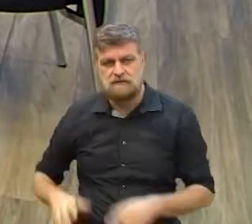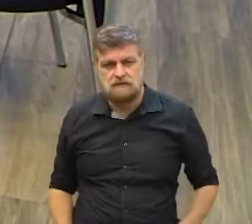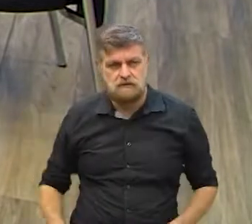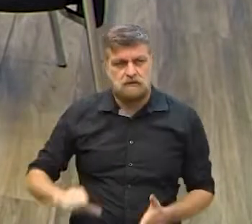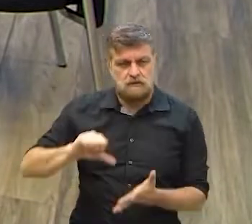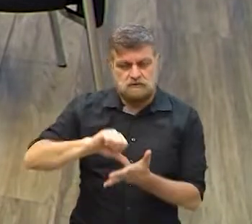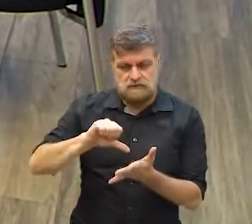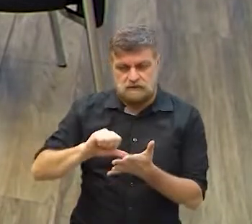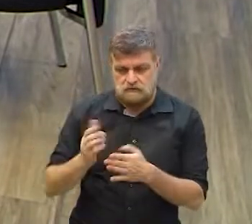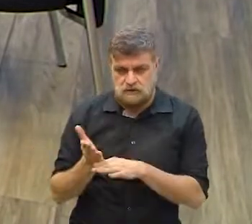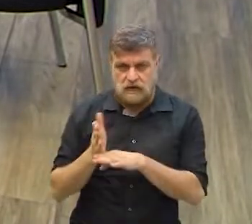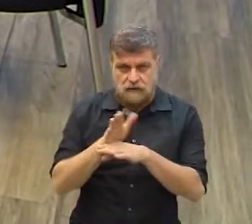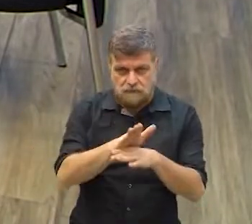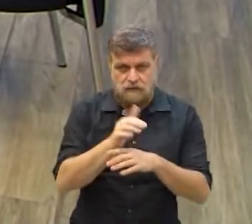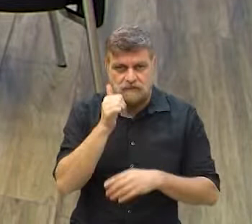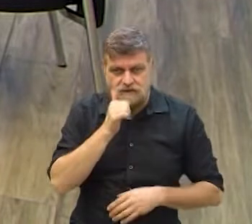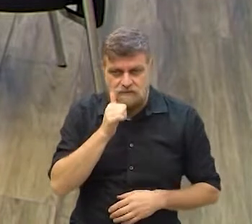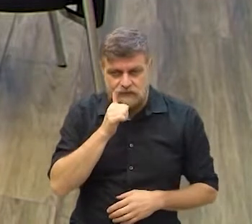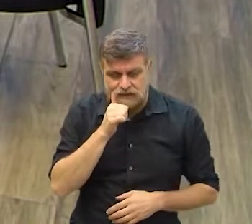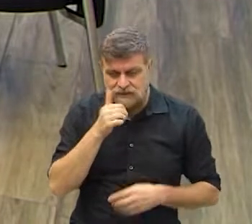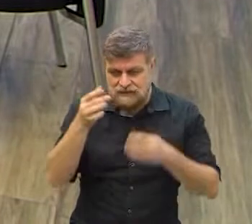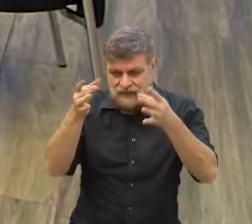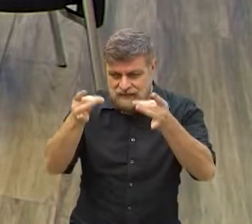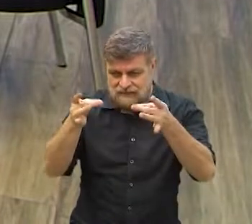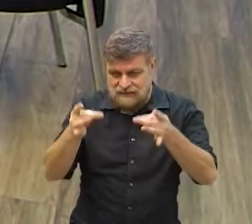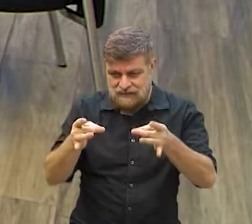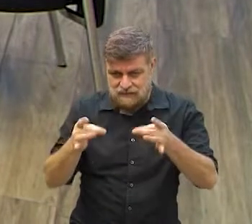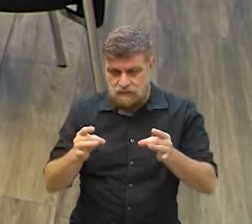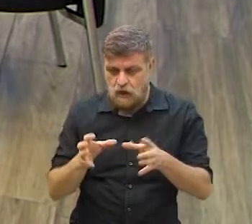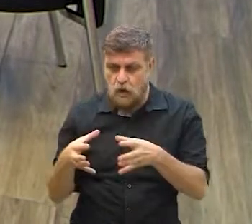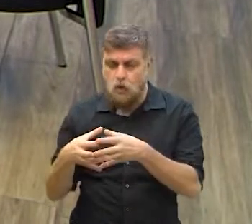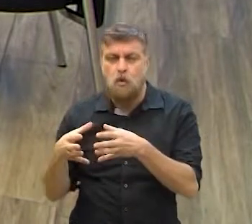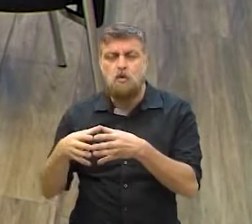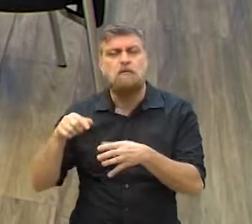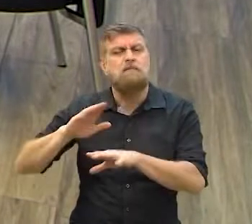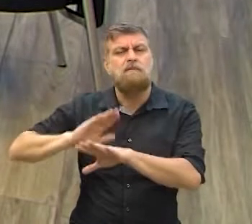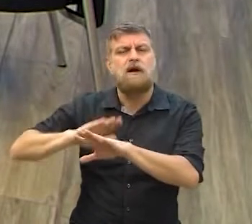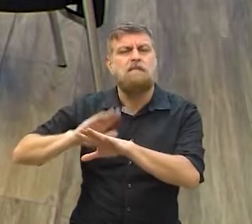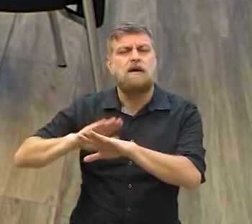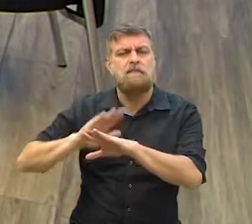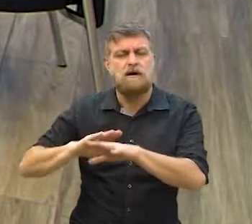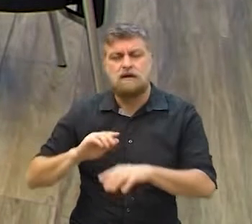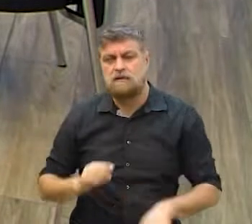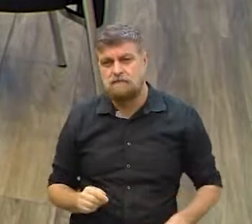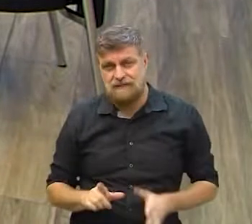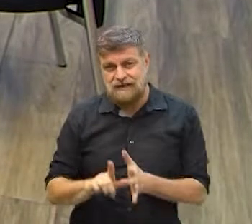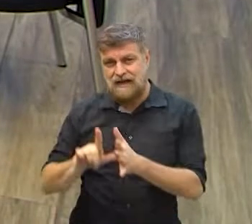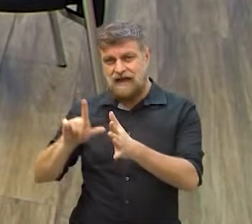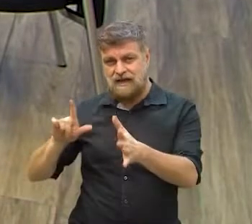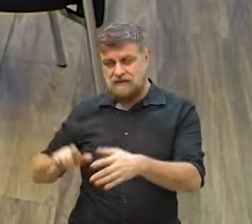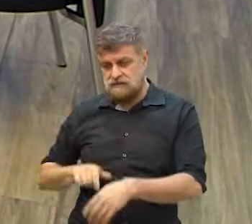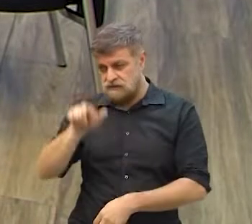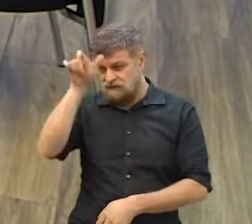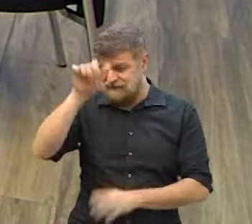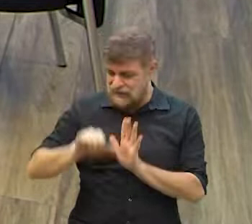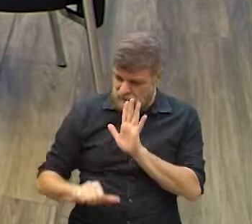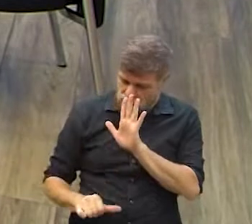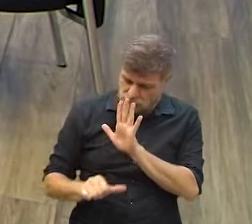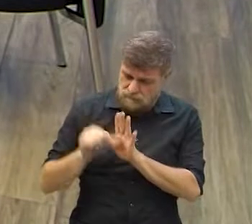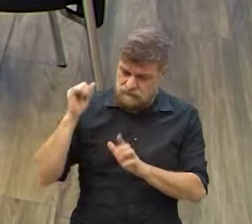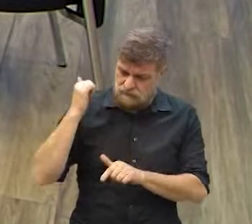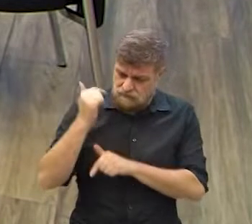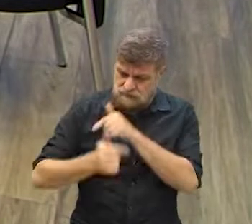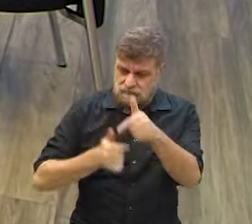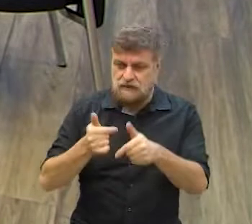do SERAV. Daqui a pouco eu vou pedir, inclusive, para o senhor detalhar o trabalho desse grupo aqui. Mas antes, professor, o senhor que é pioneiro